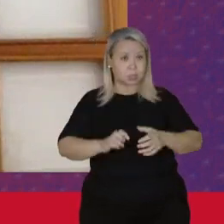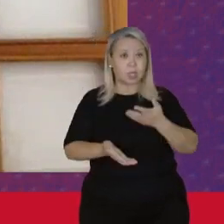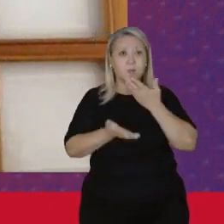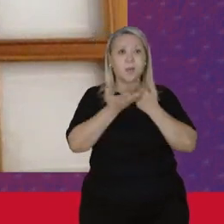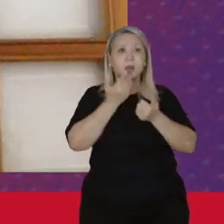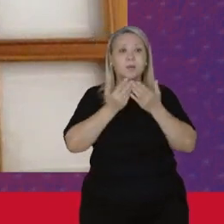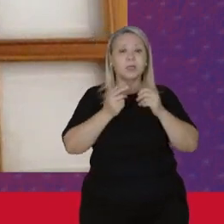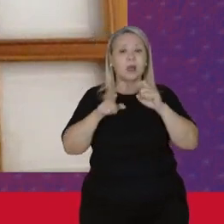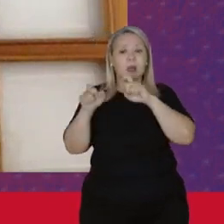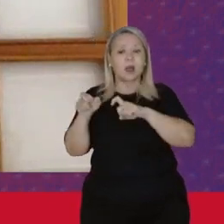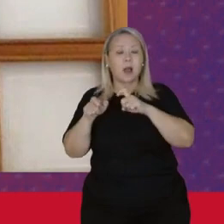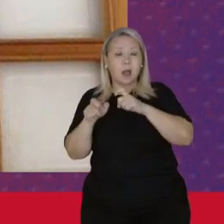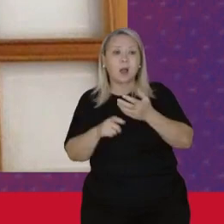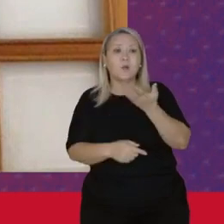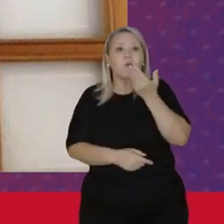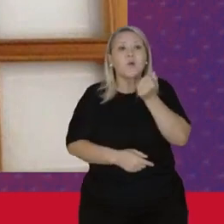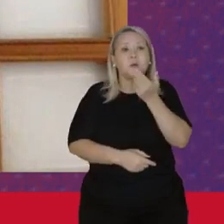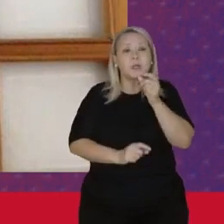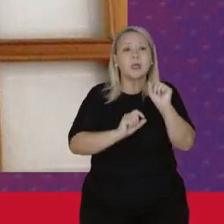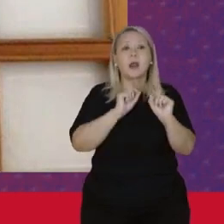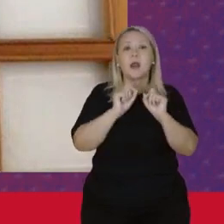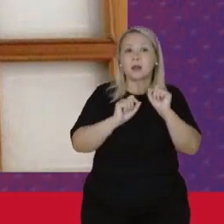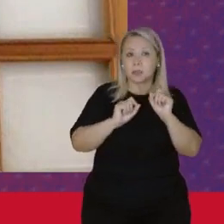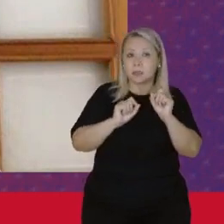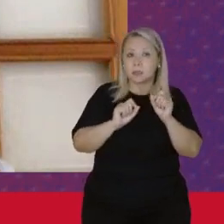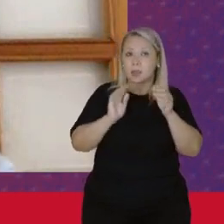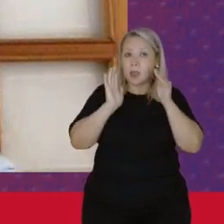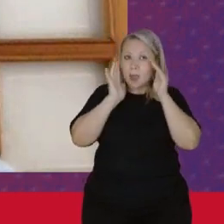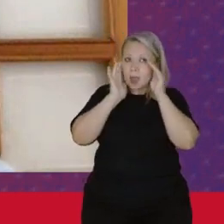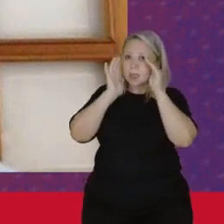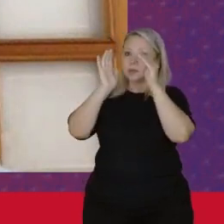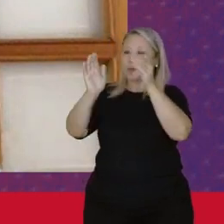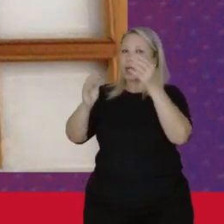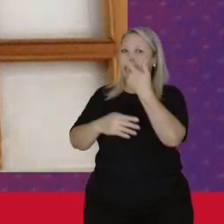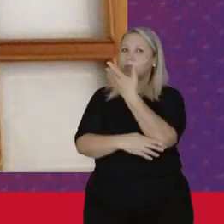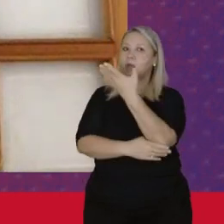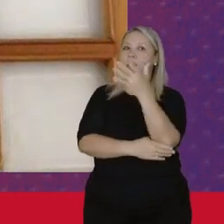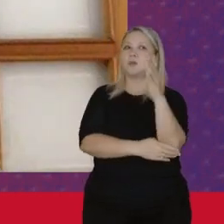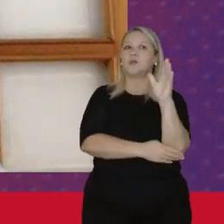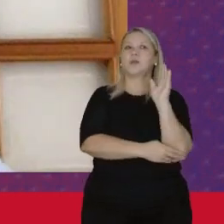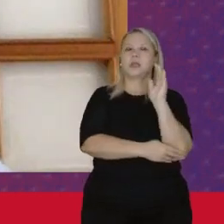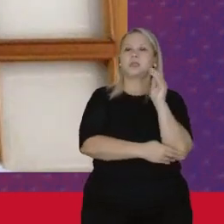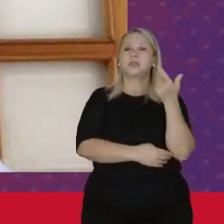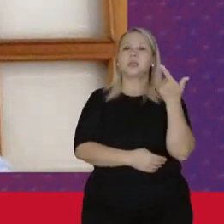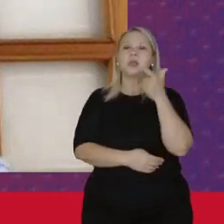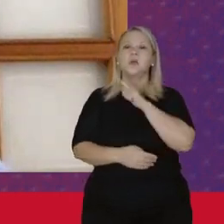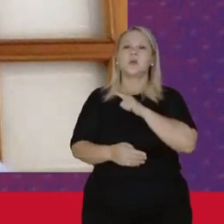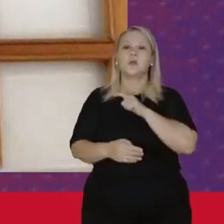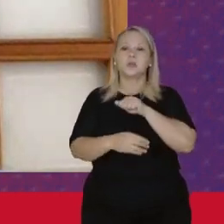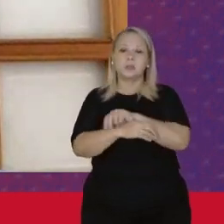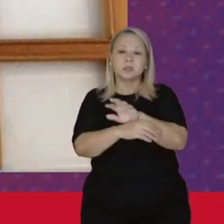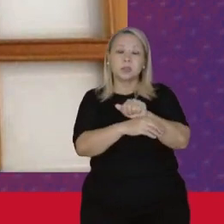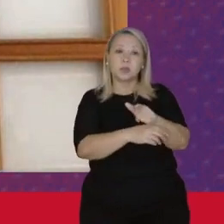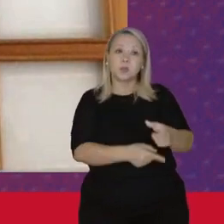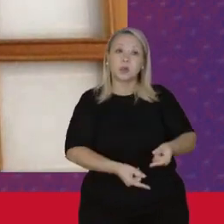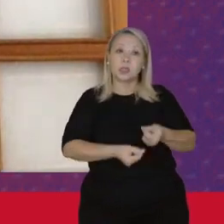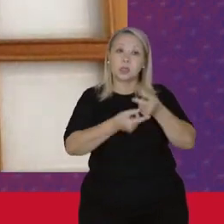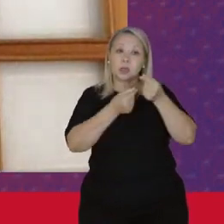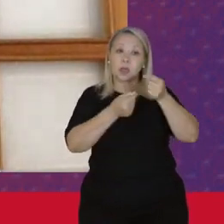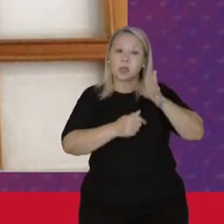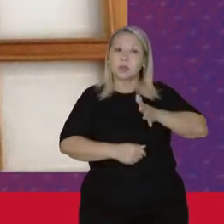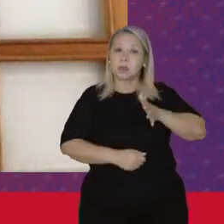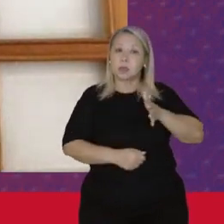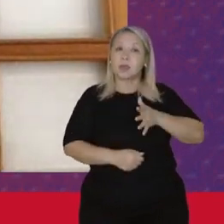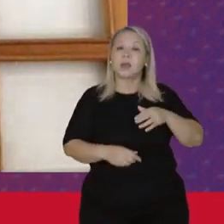alimentar ou agroalimentar que respeite a natureza e que consiga distribuir renda e riqueza, acho que isso tem que